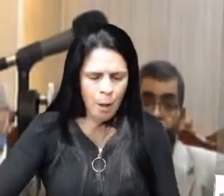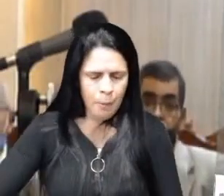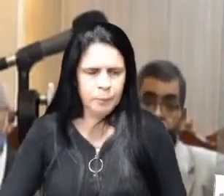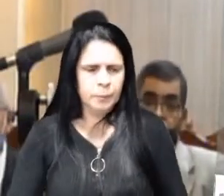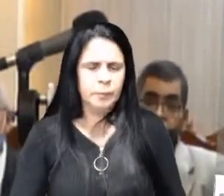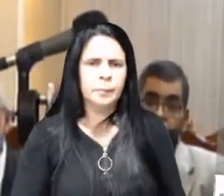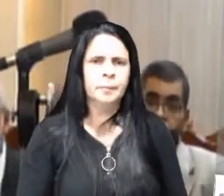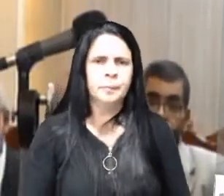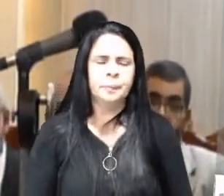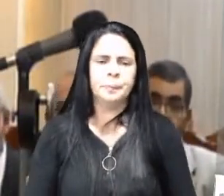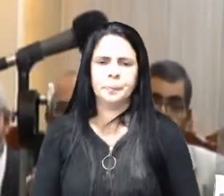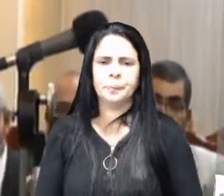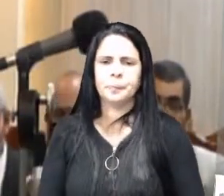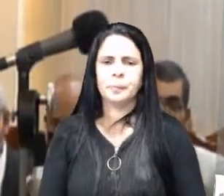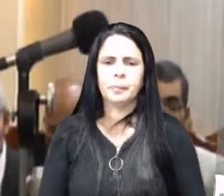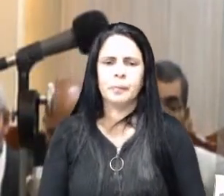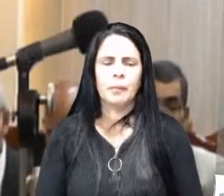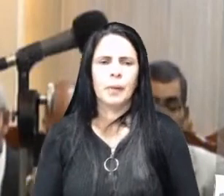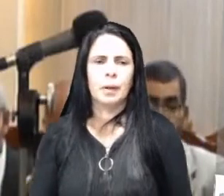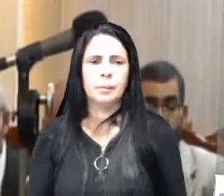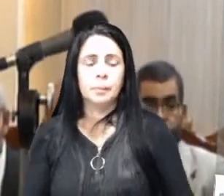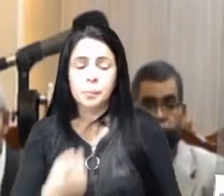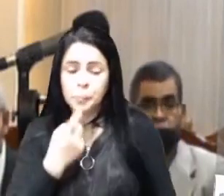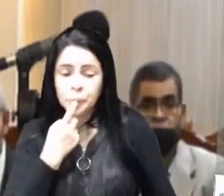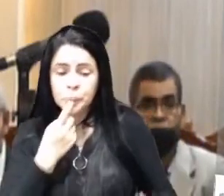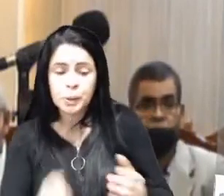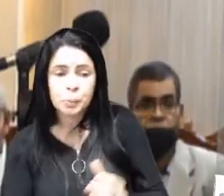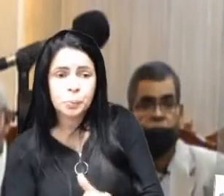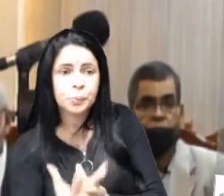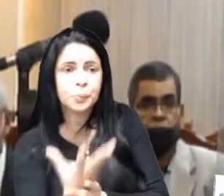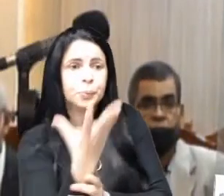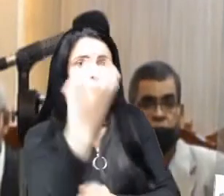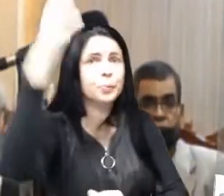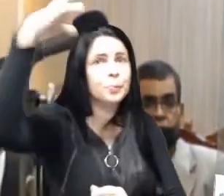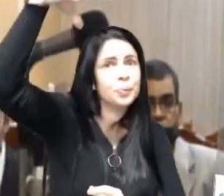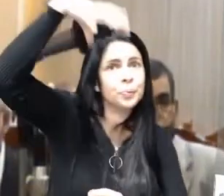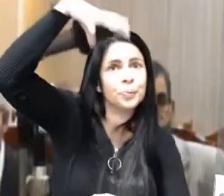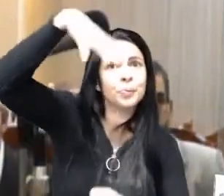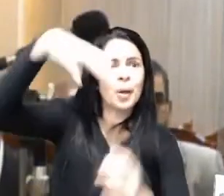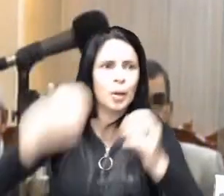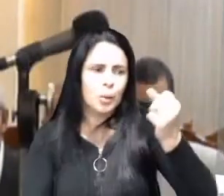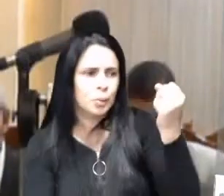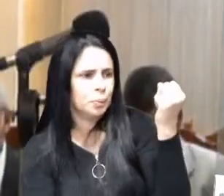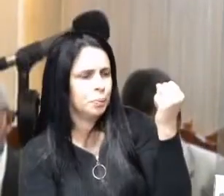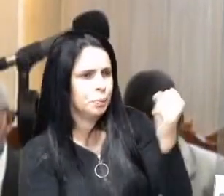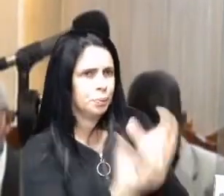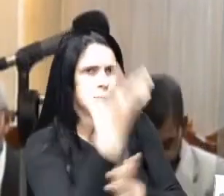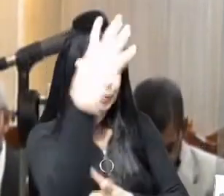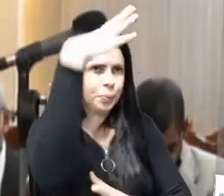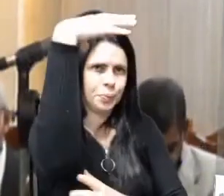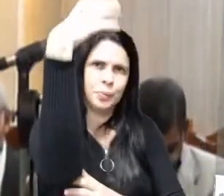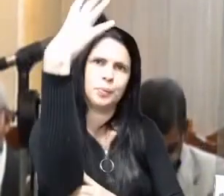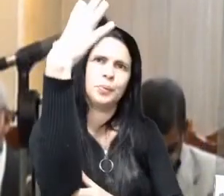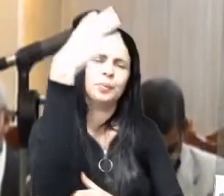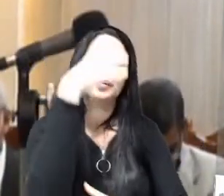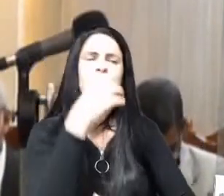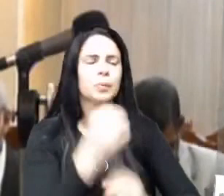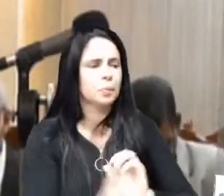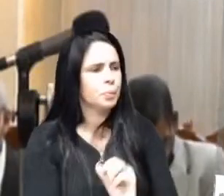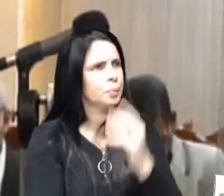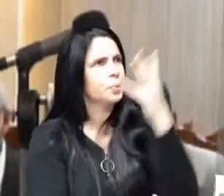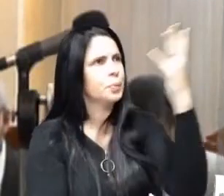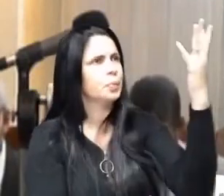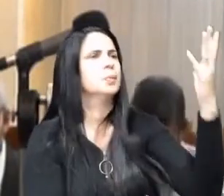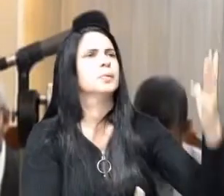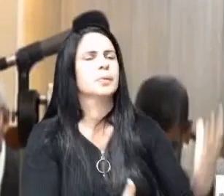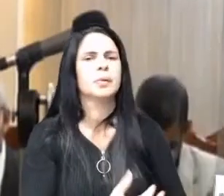chuva. Quando está perto da colheita, aí vem aquela chuva para amadurecer o fruto. E o lavrador,